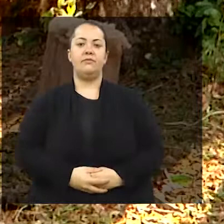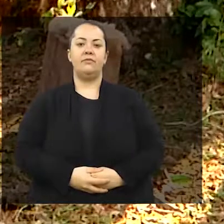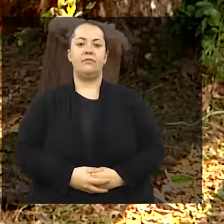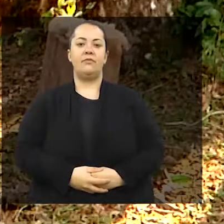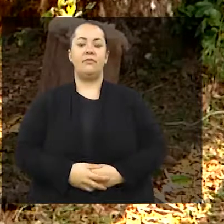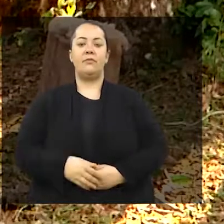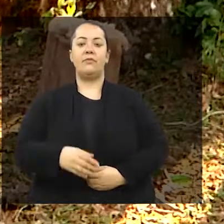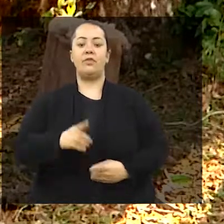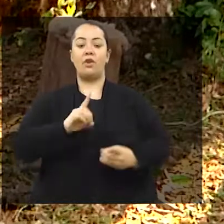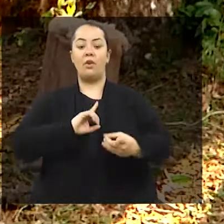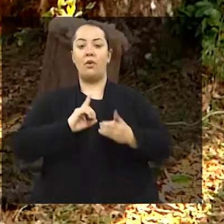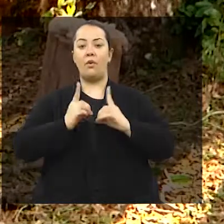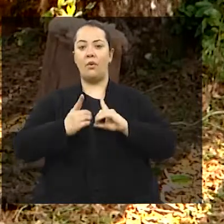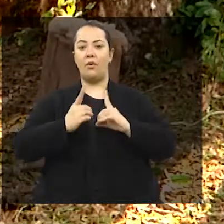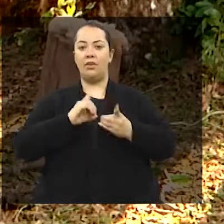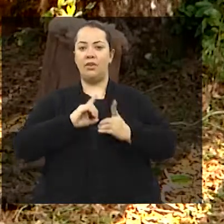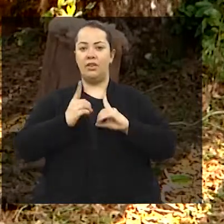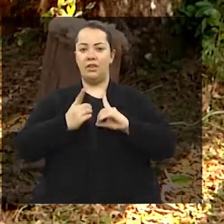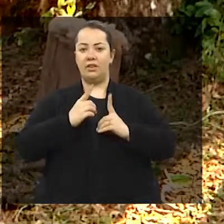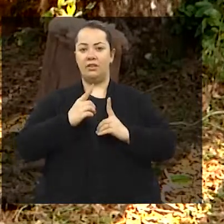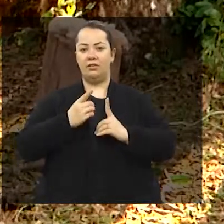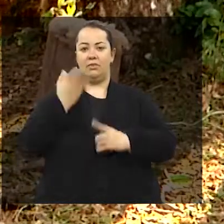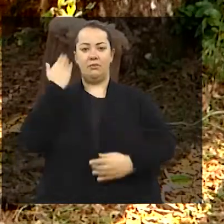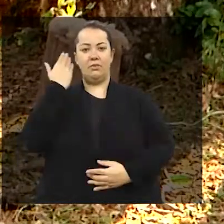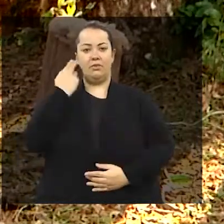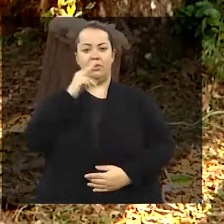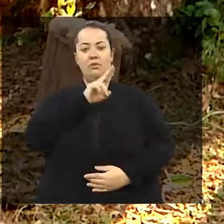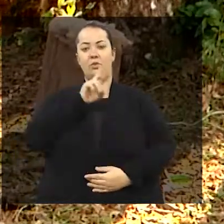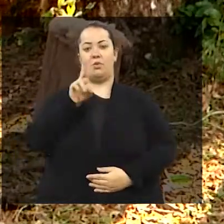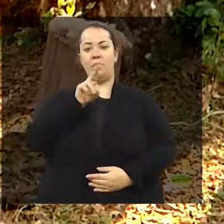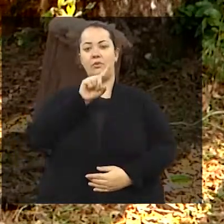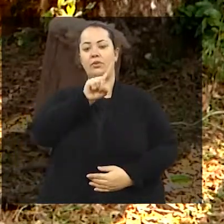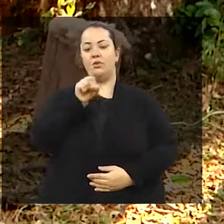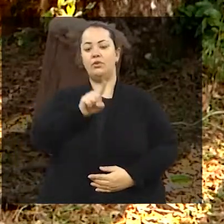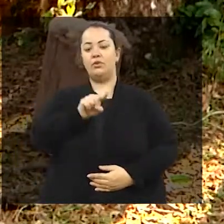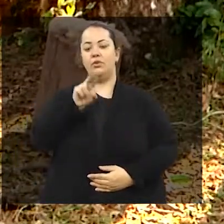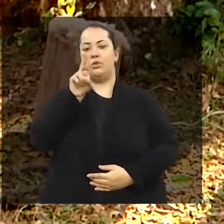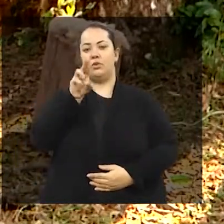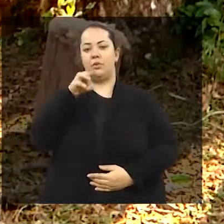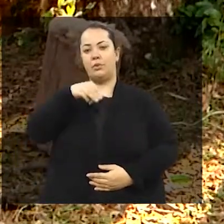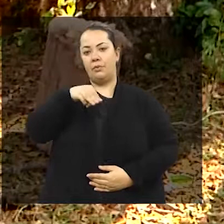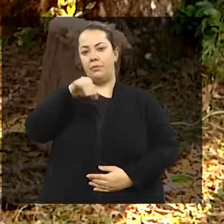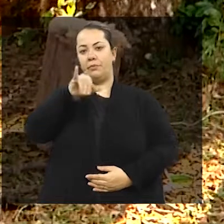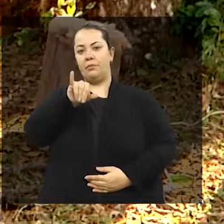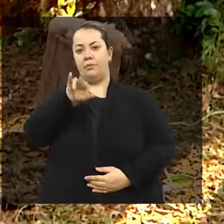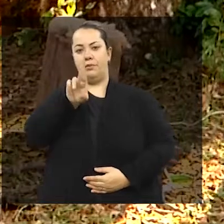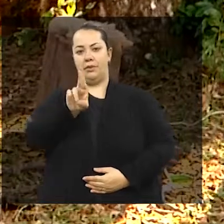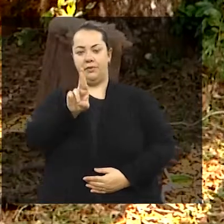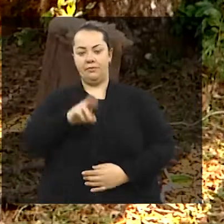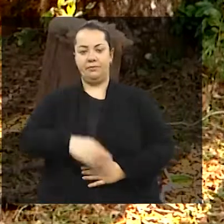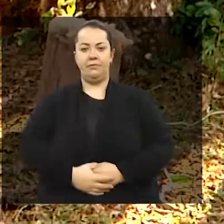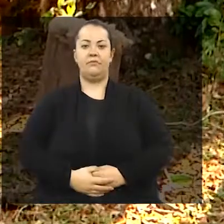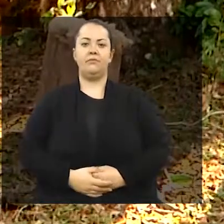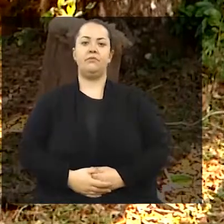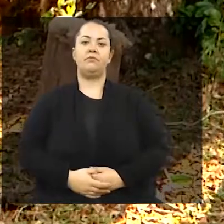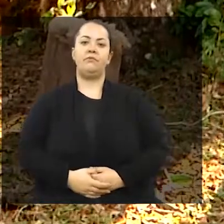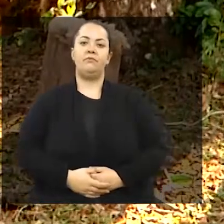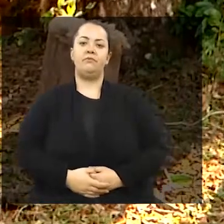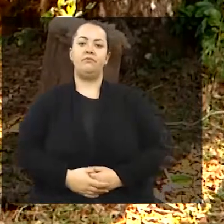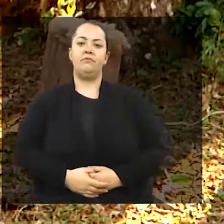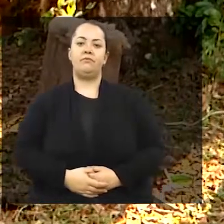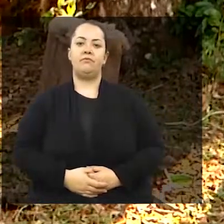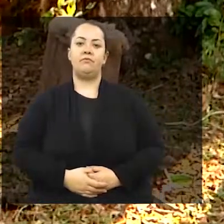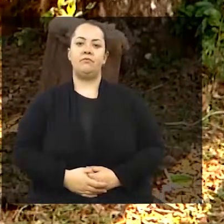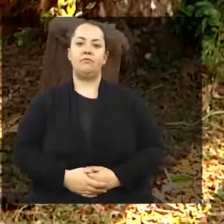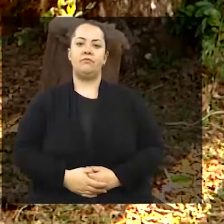sabe estar ali com os departamentos com os CTGs vários CTGs vinham ali e dançavam nós tínhamos alguns cantores que vinham ali